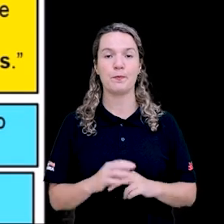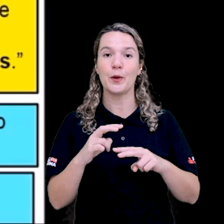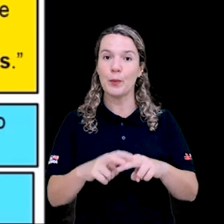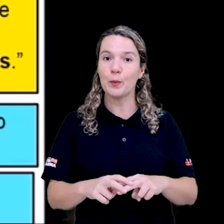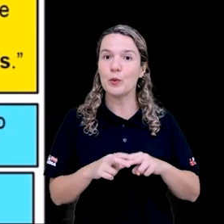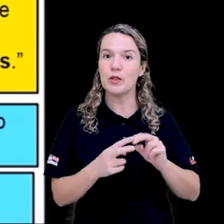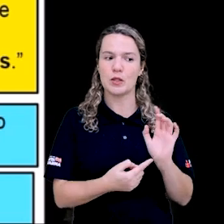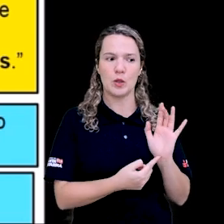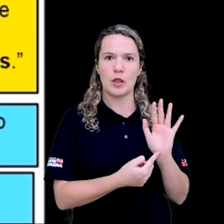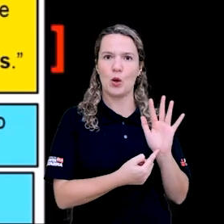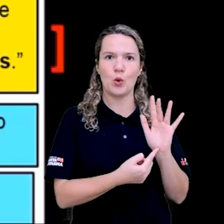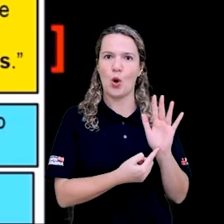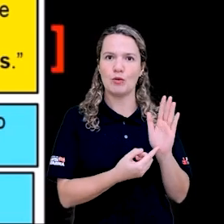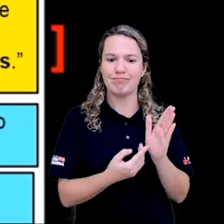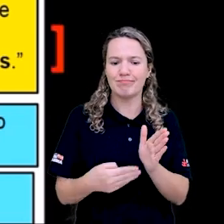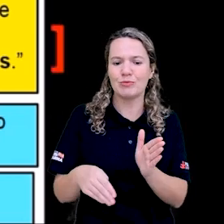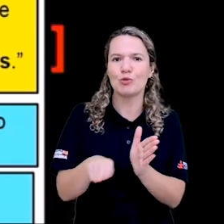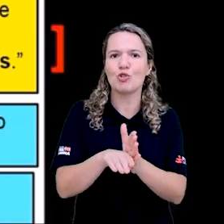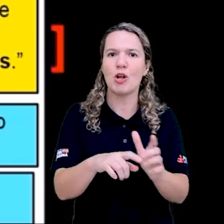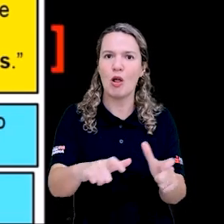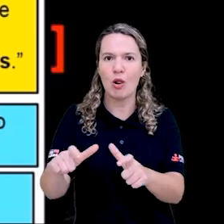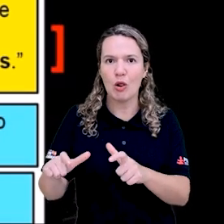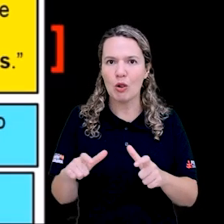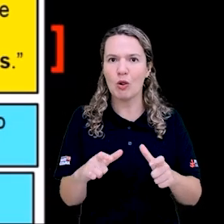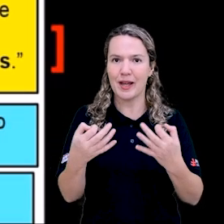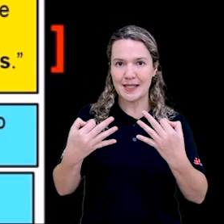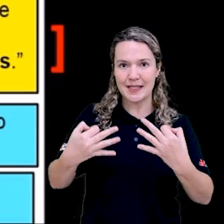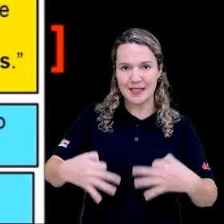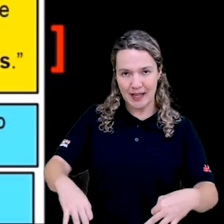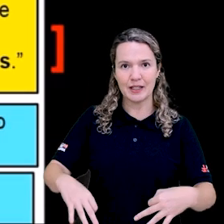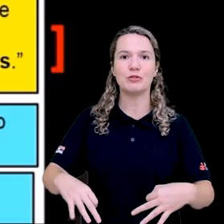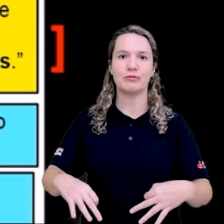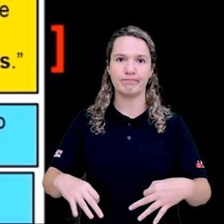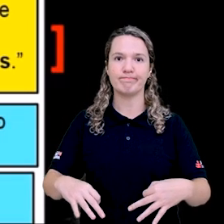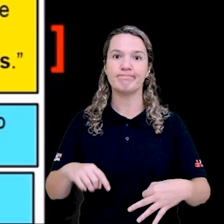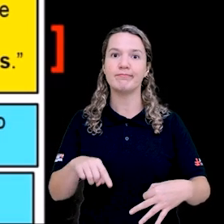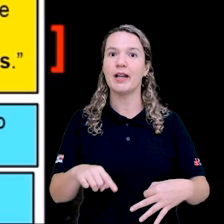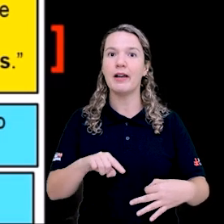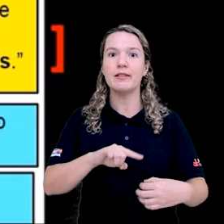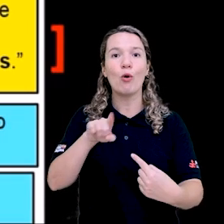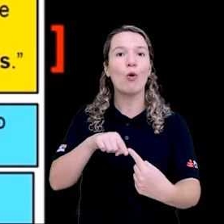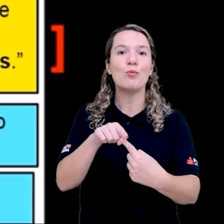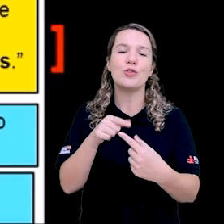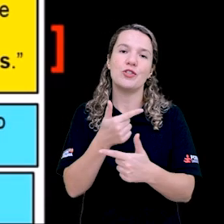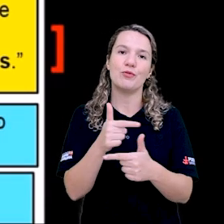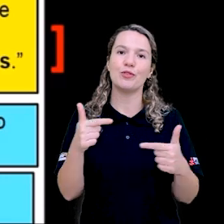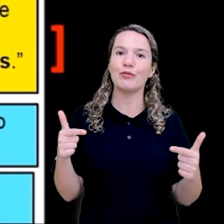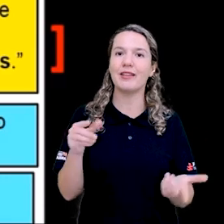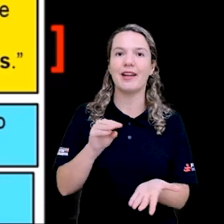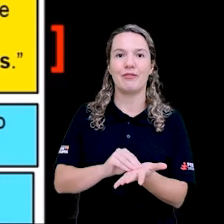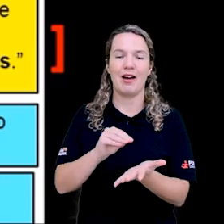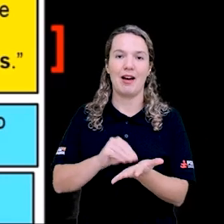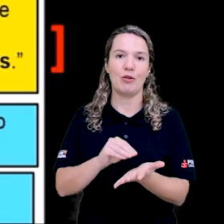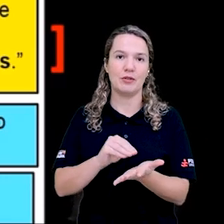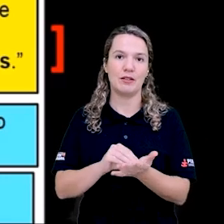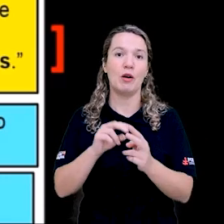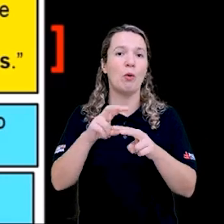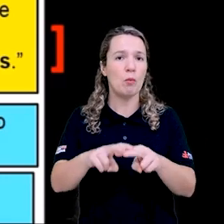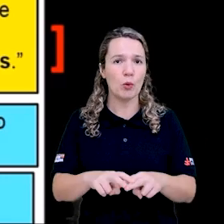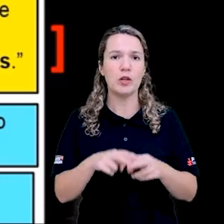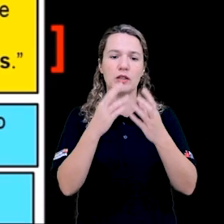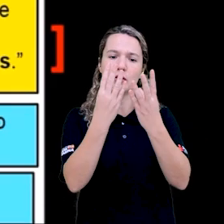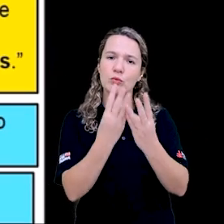não chegaram ou não chegaram a tempo nos locais específicos ficaram sem função e, não tendo